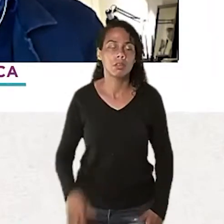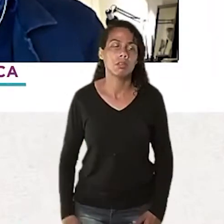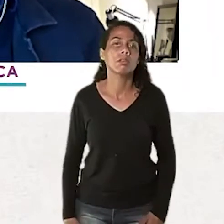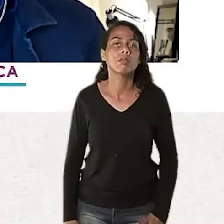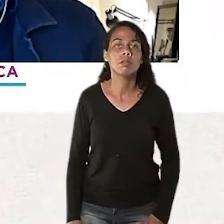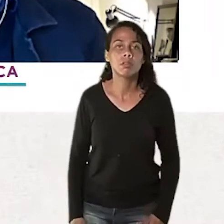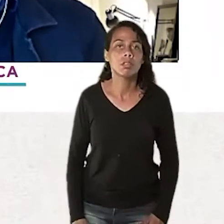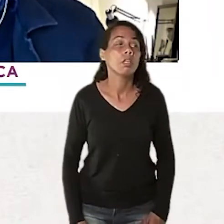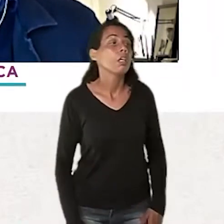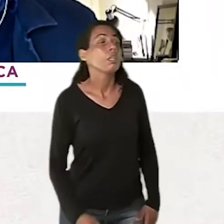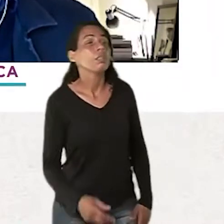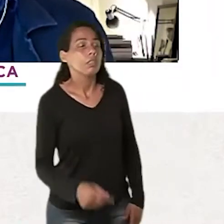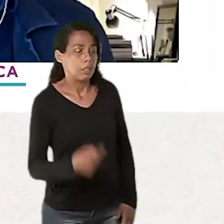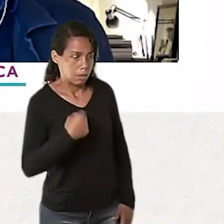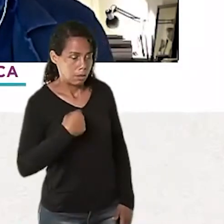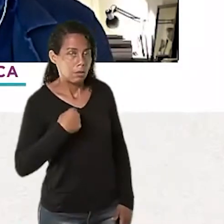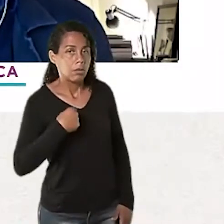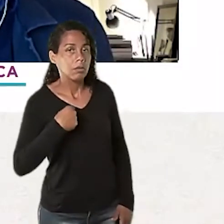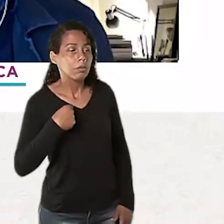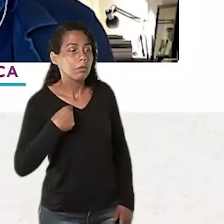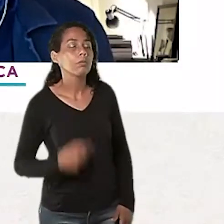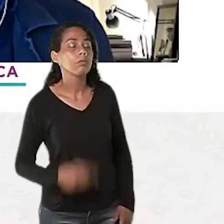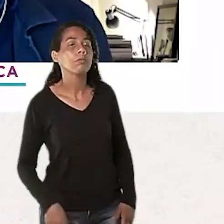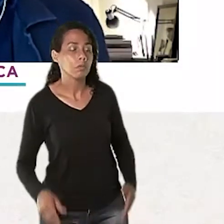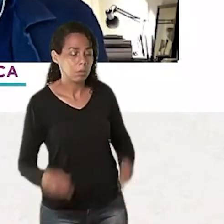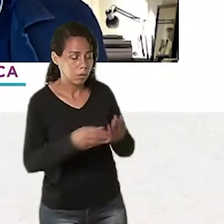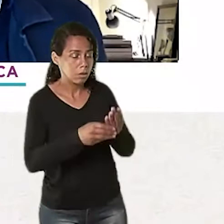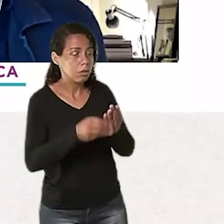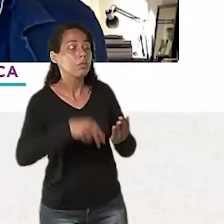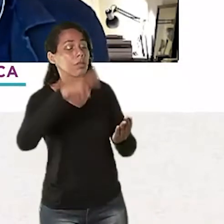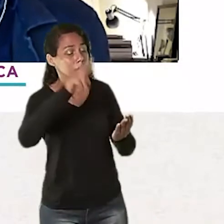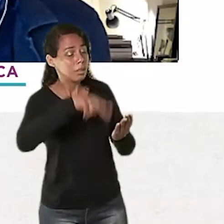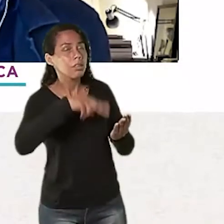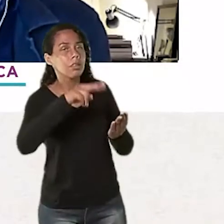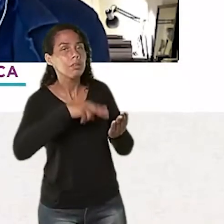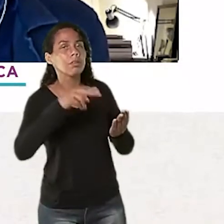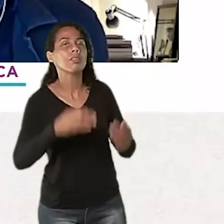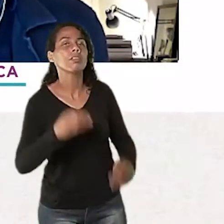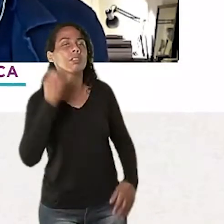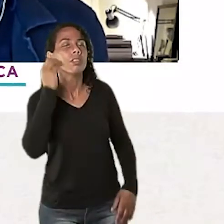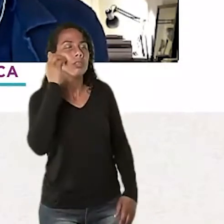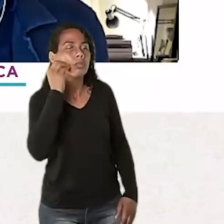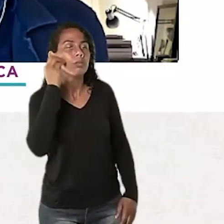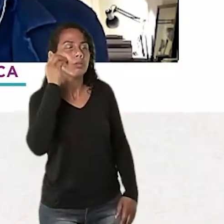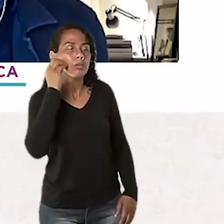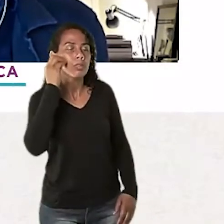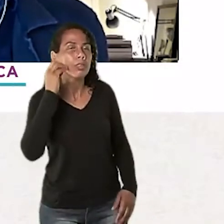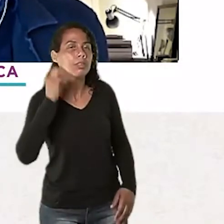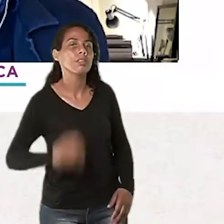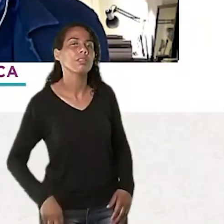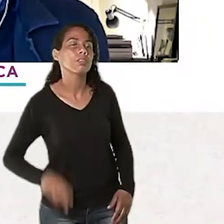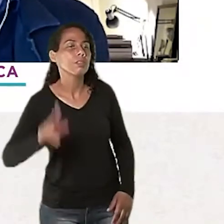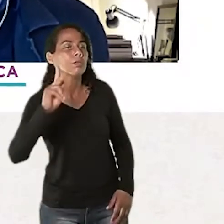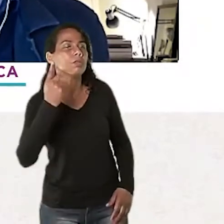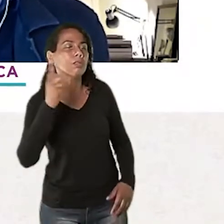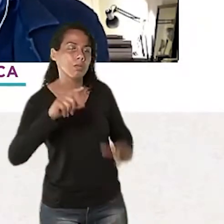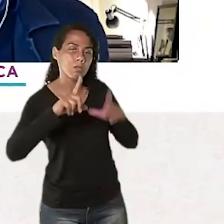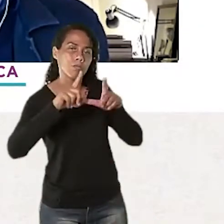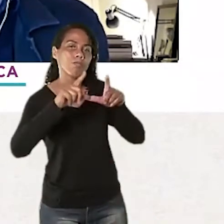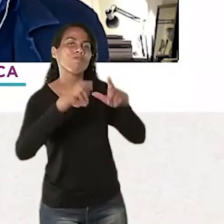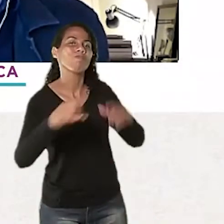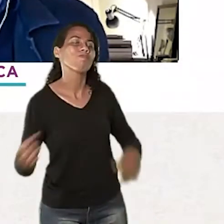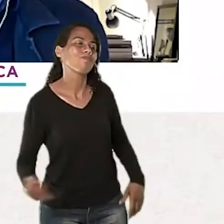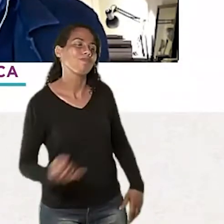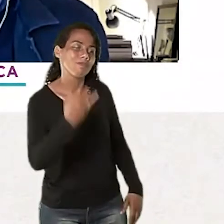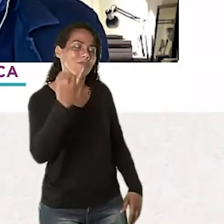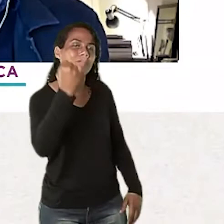experiência não do relato de viagem, mas das histórias de viagem, não é? Que isso é legal,